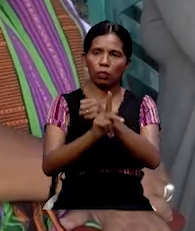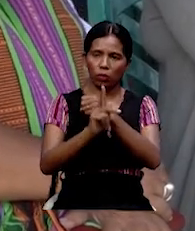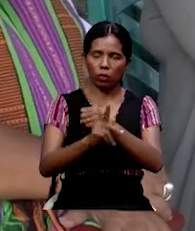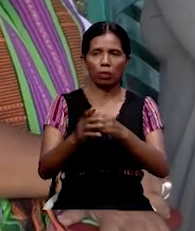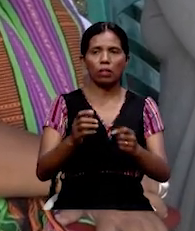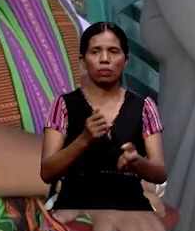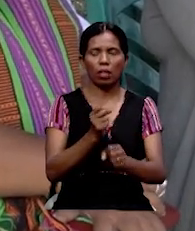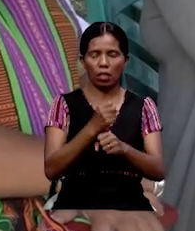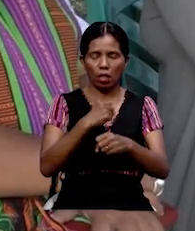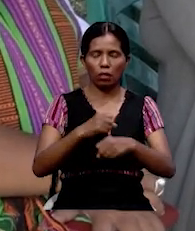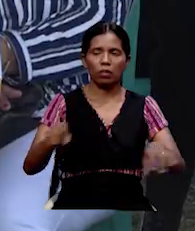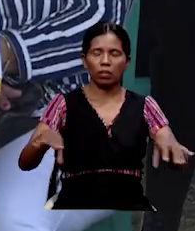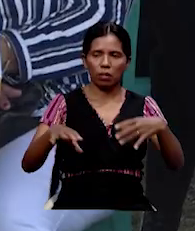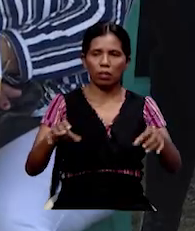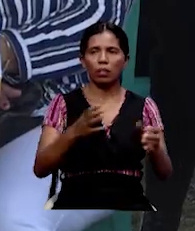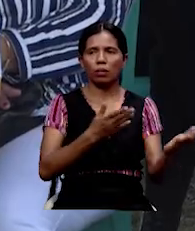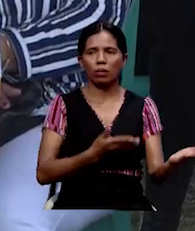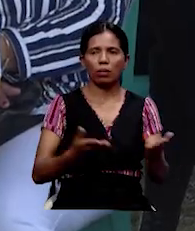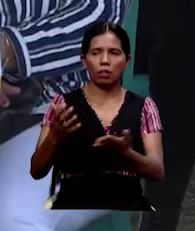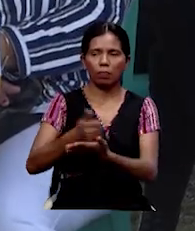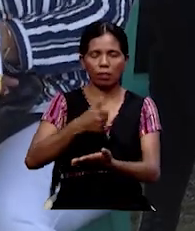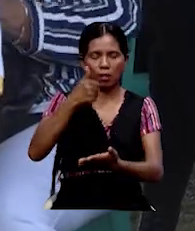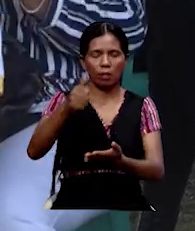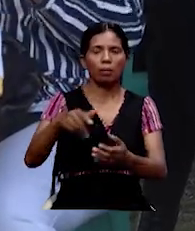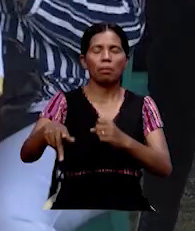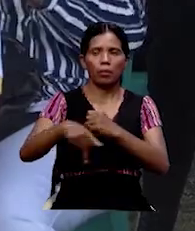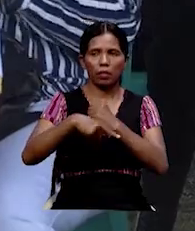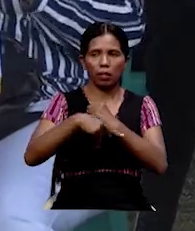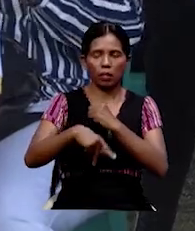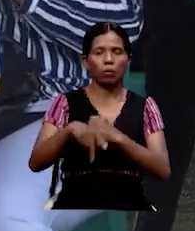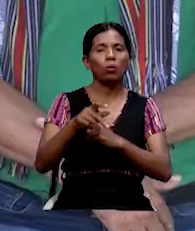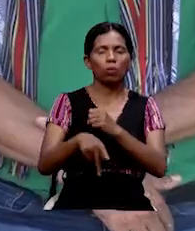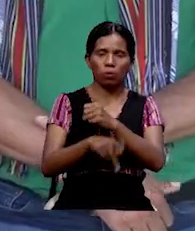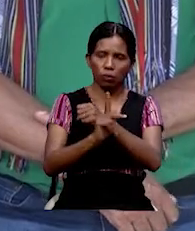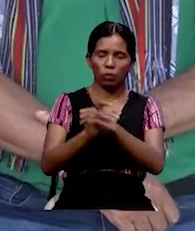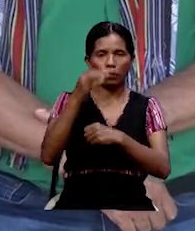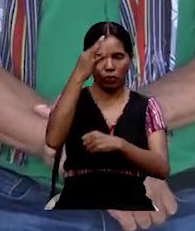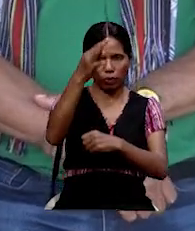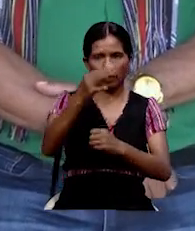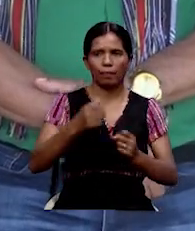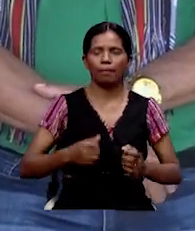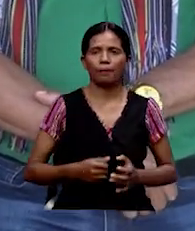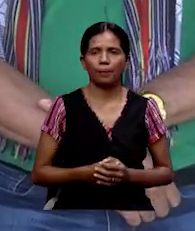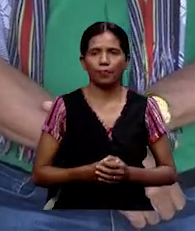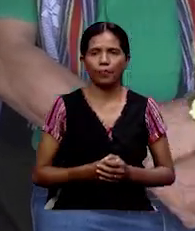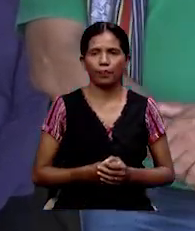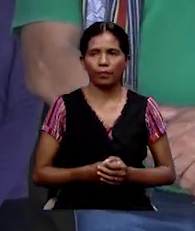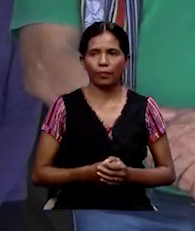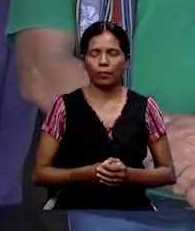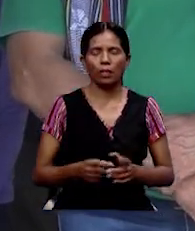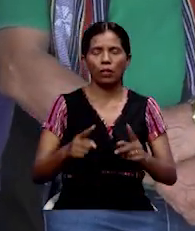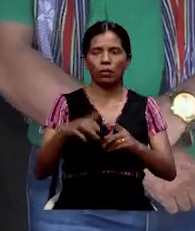tua força lutan serviço, hori lori vitória ba Partido Kuntu e ha futuro mai. E Partido Kuntu é esperança que a terrelor